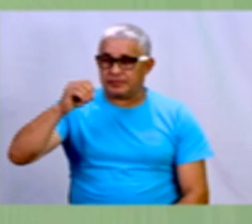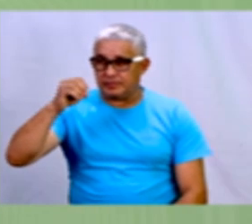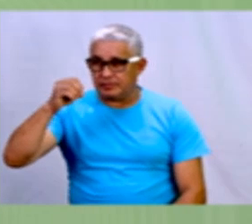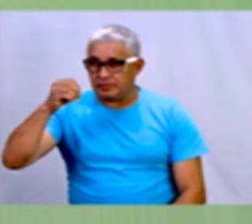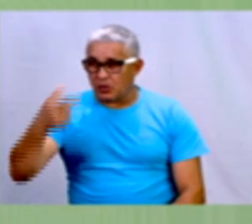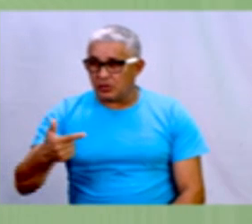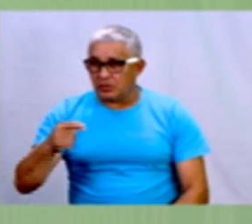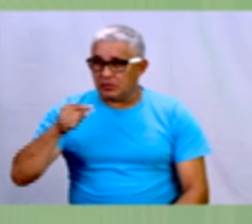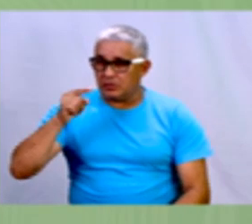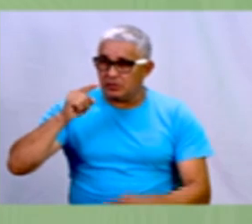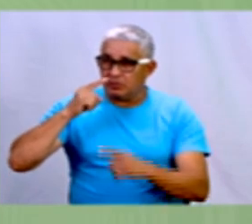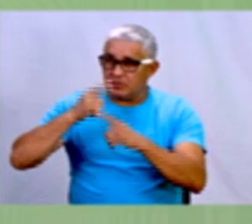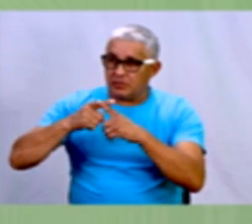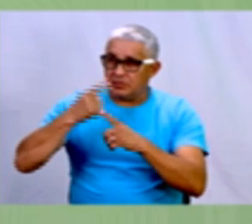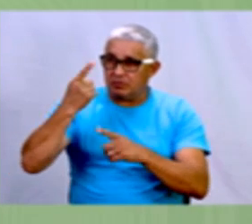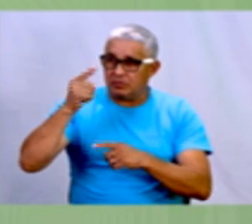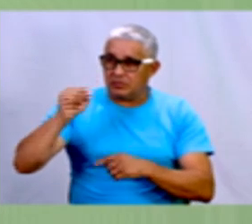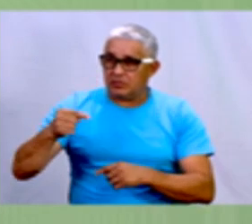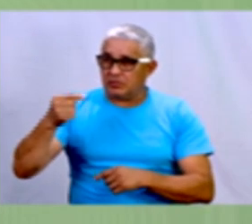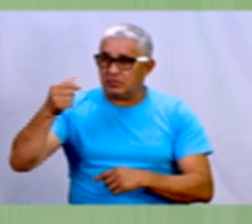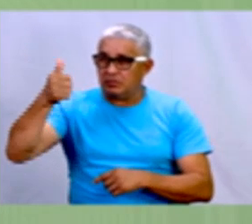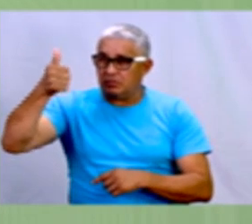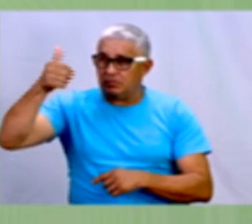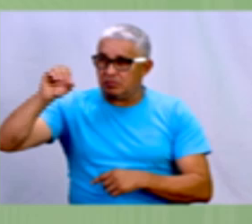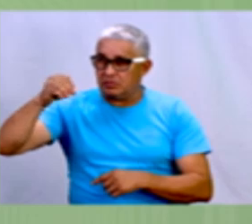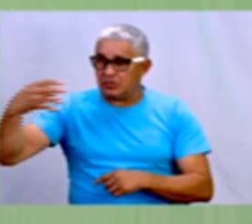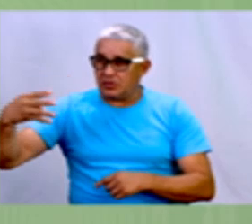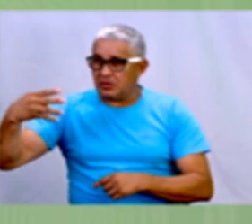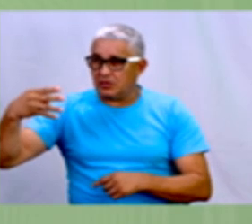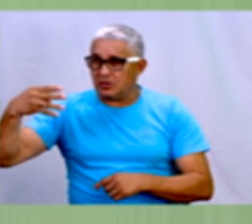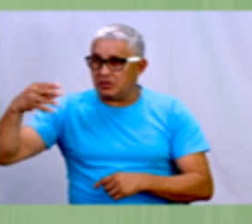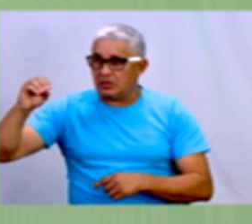1,104081. Então, agora, primeiro a gente vai fazer a subtração, que é de cima.